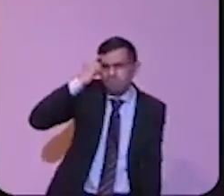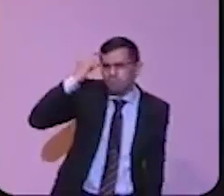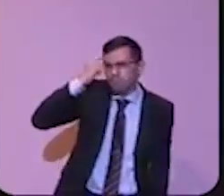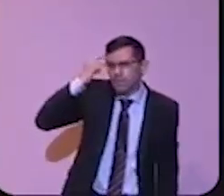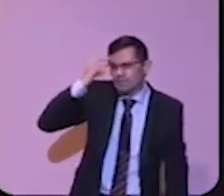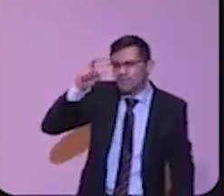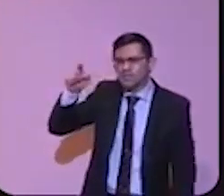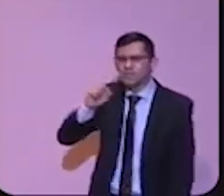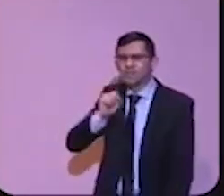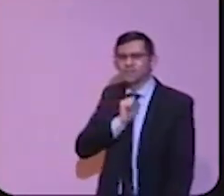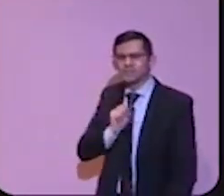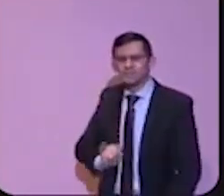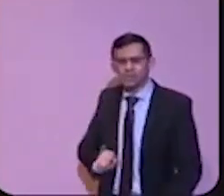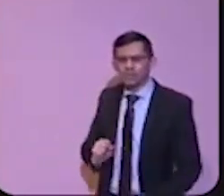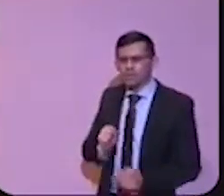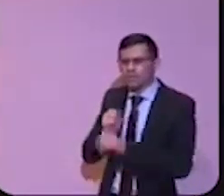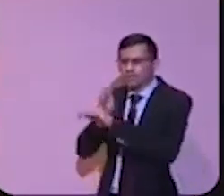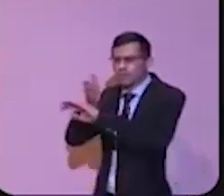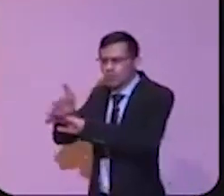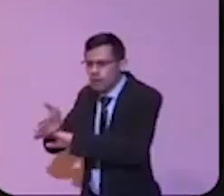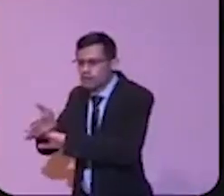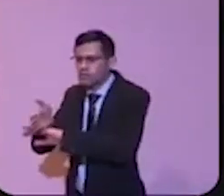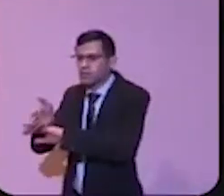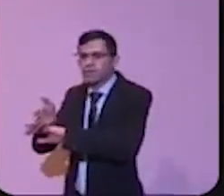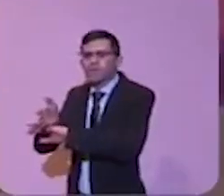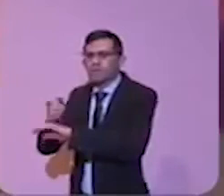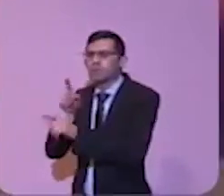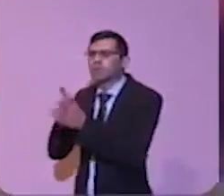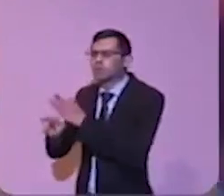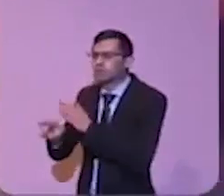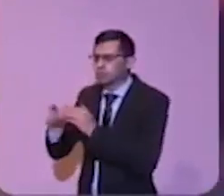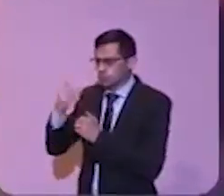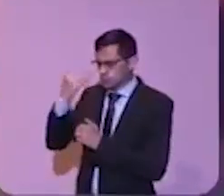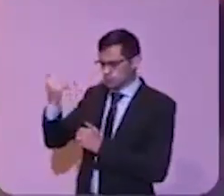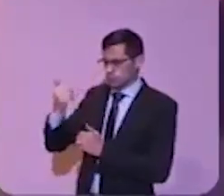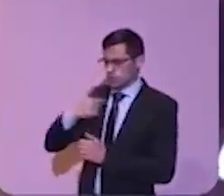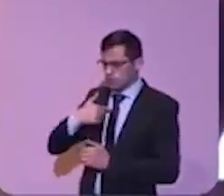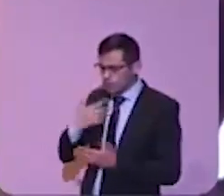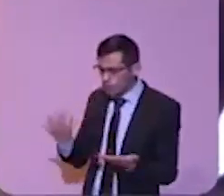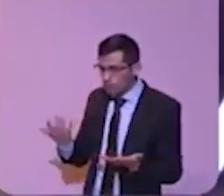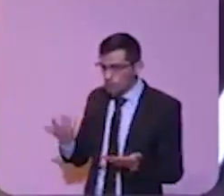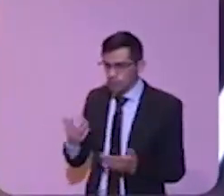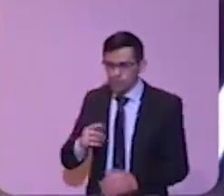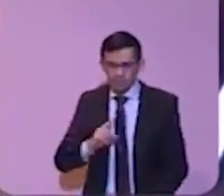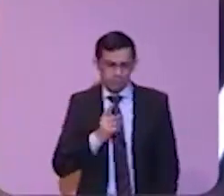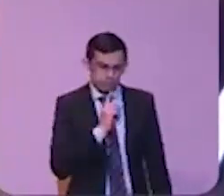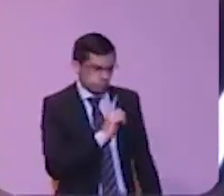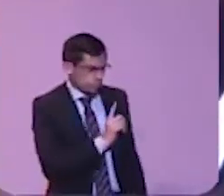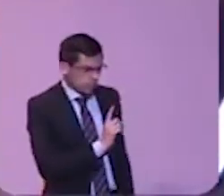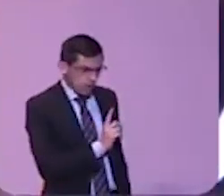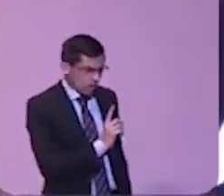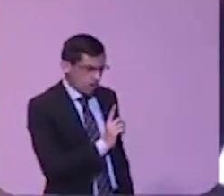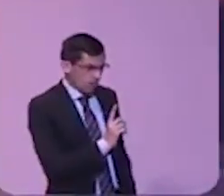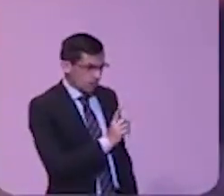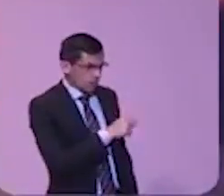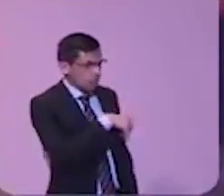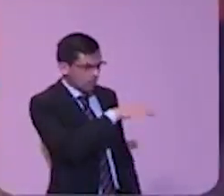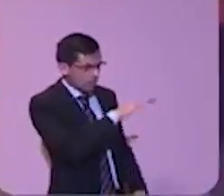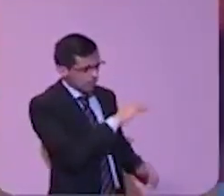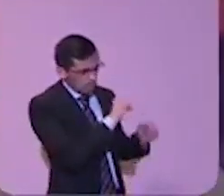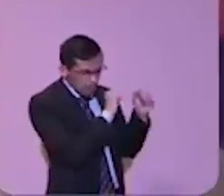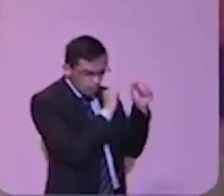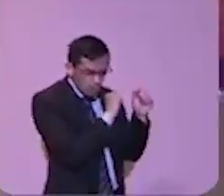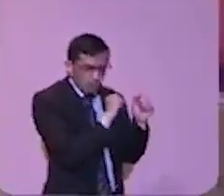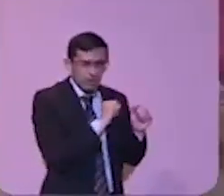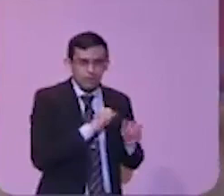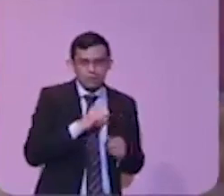o sacerdote Eli. Ele vai até o sacerdote e pergunta: o Senhor me chamou? E o sacerdote responde: não, não te chamei